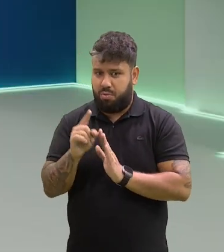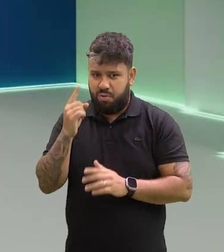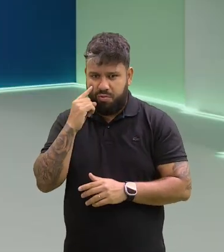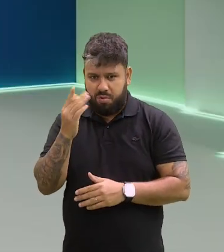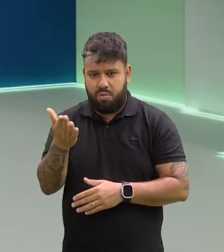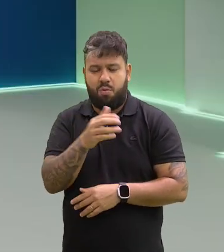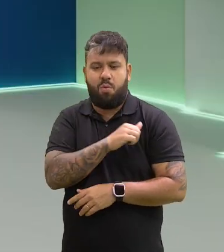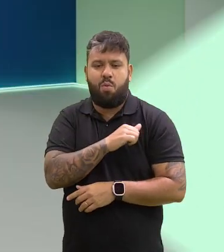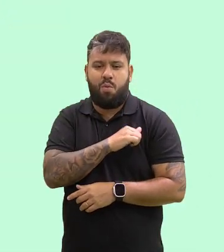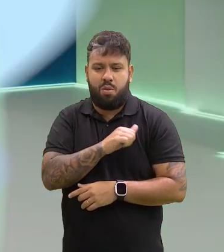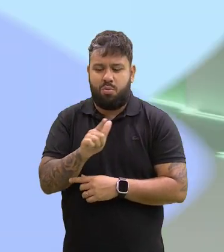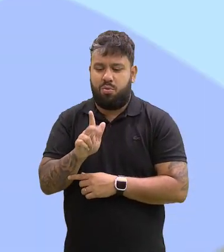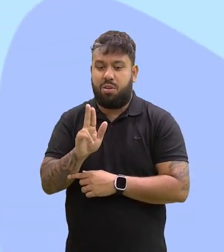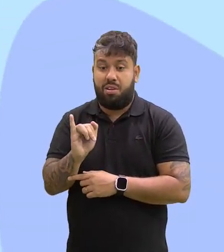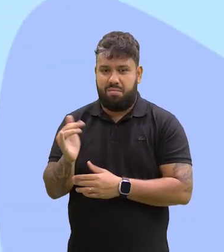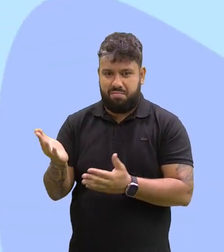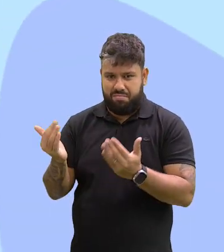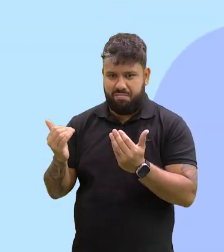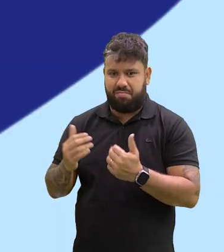nosso aluno Gui.